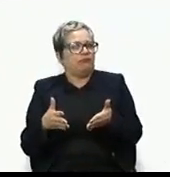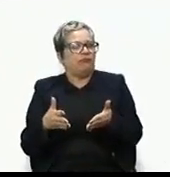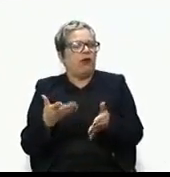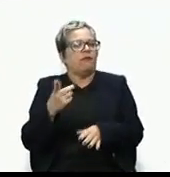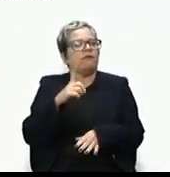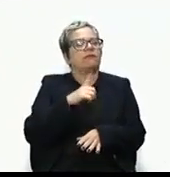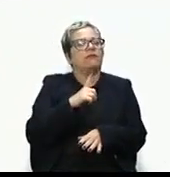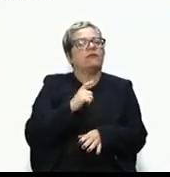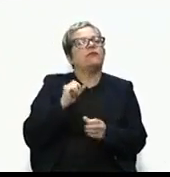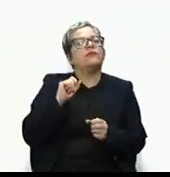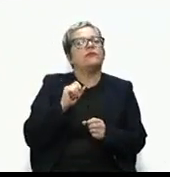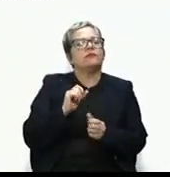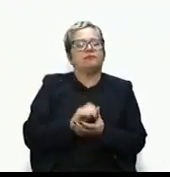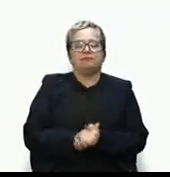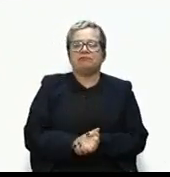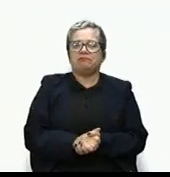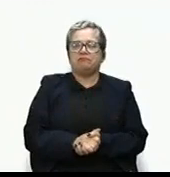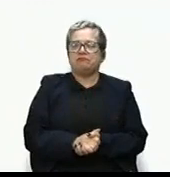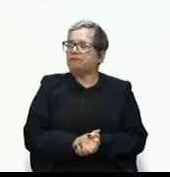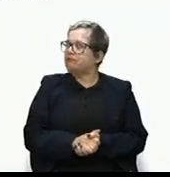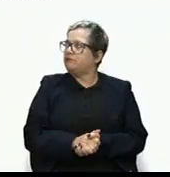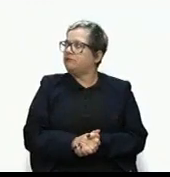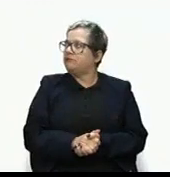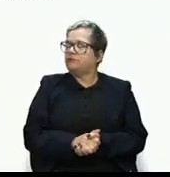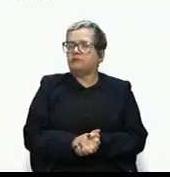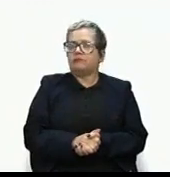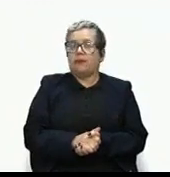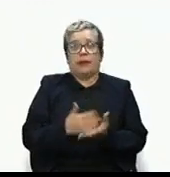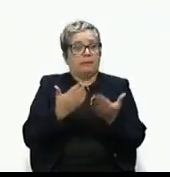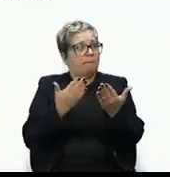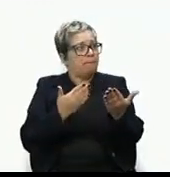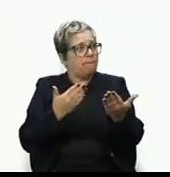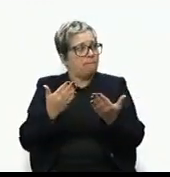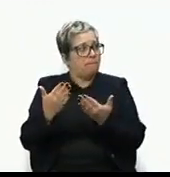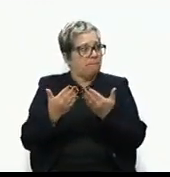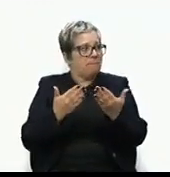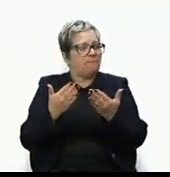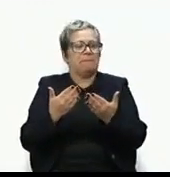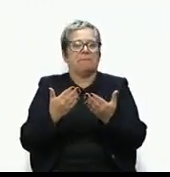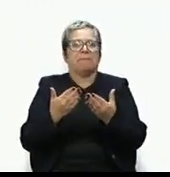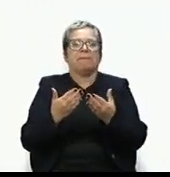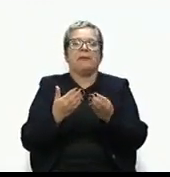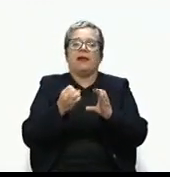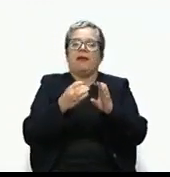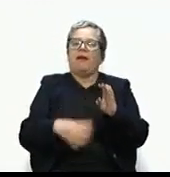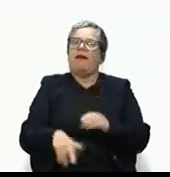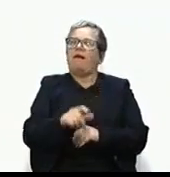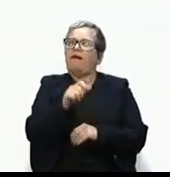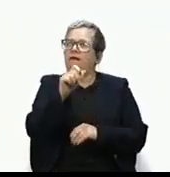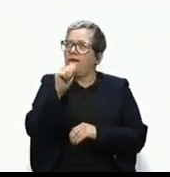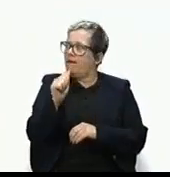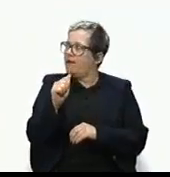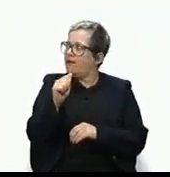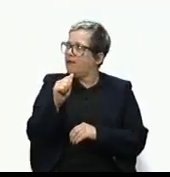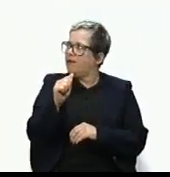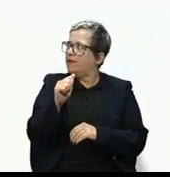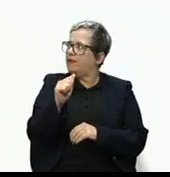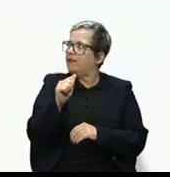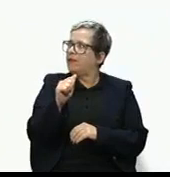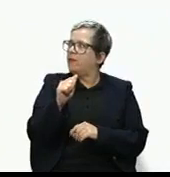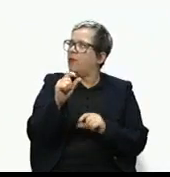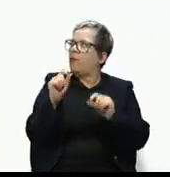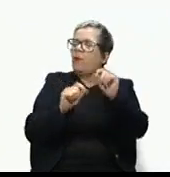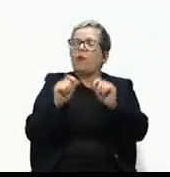nós temos? Que analisar o item A. Então, voltamos aqui ao item A.